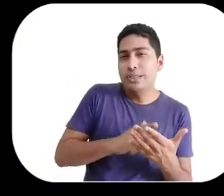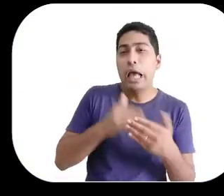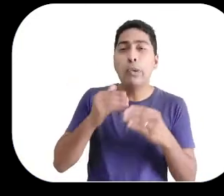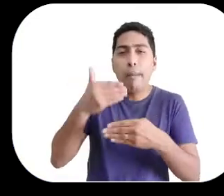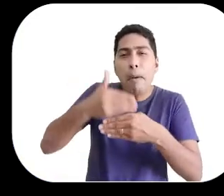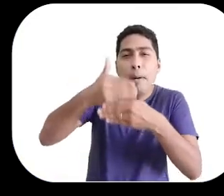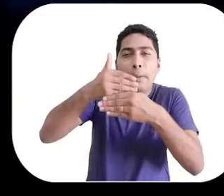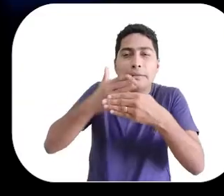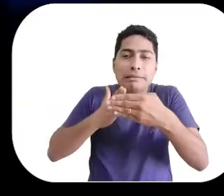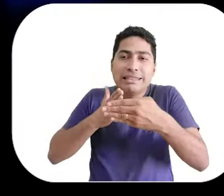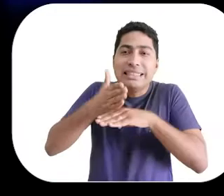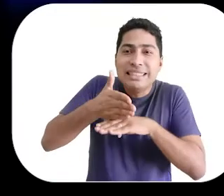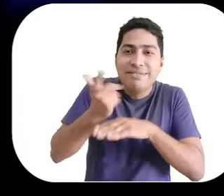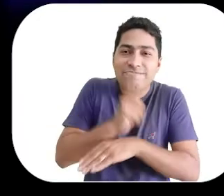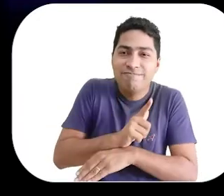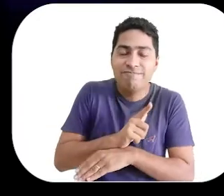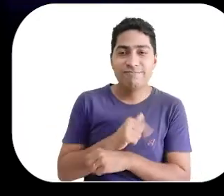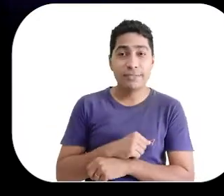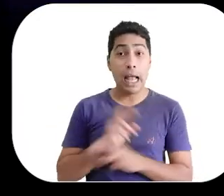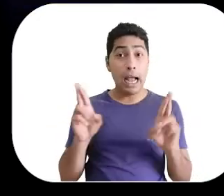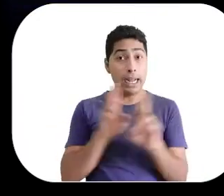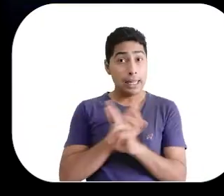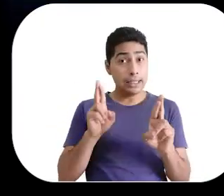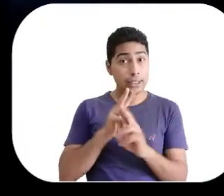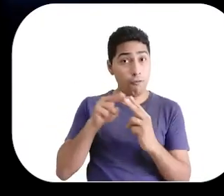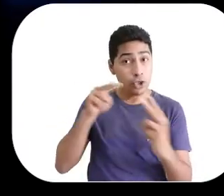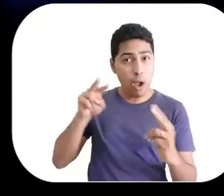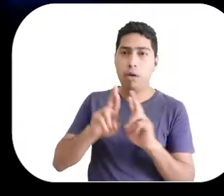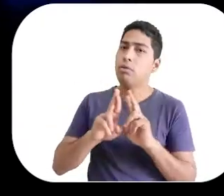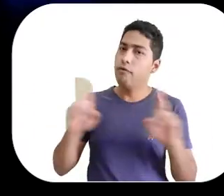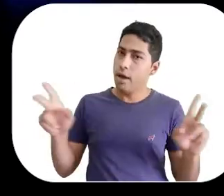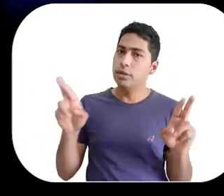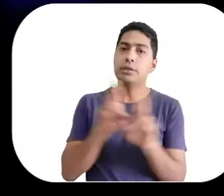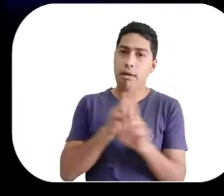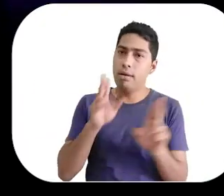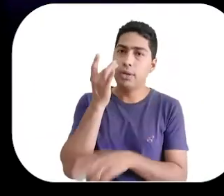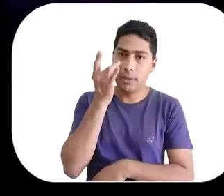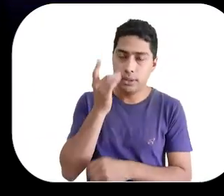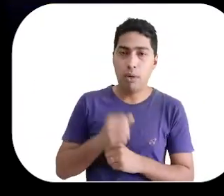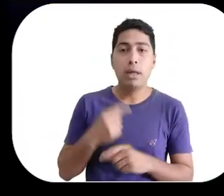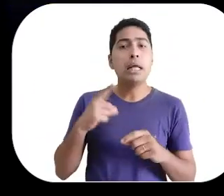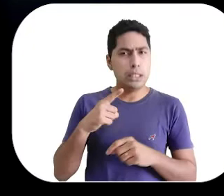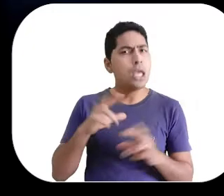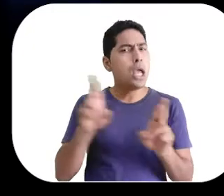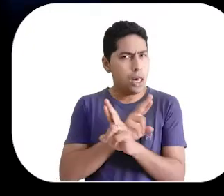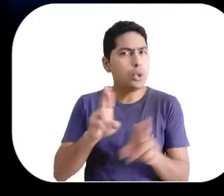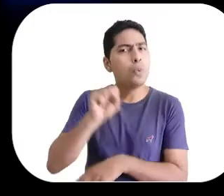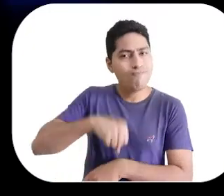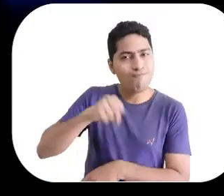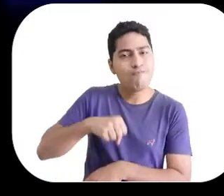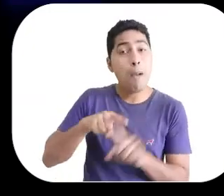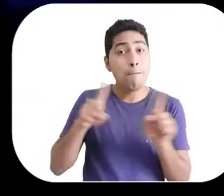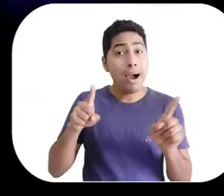transpassa fronteiras, né? A relação no sentido virtual, ela é muito diferenciada no sentido presencial. Existe relação, sim,